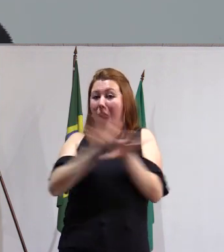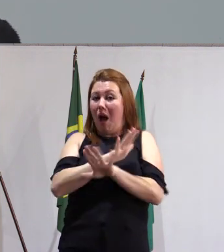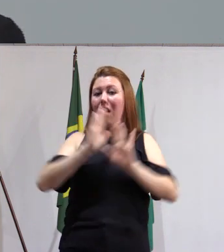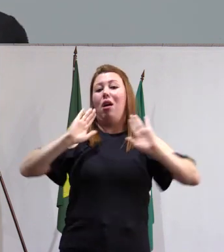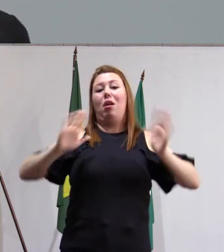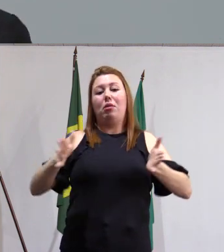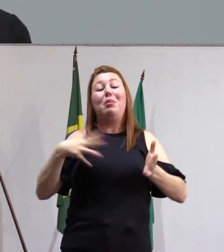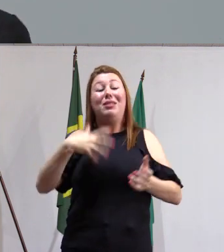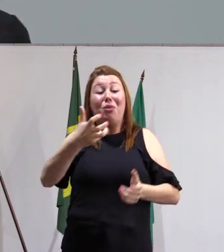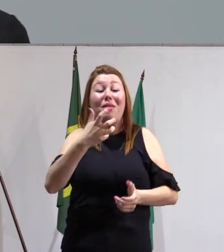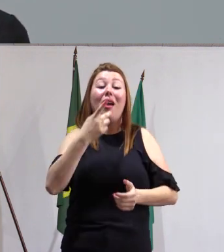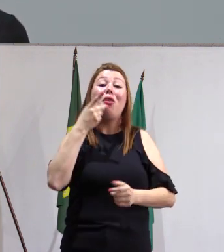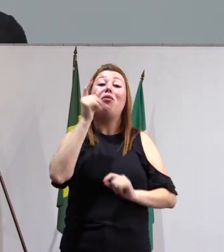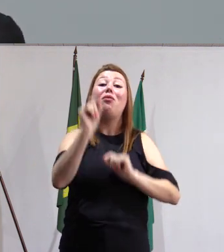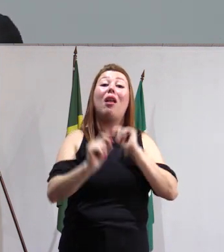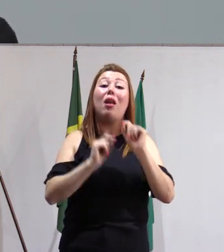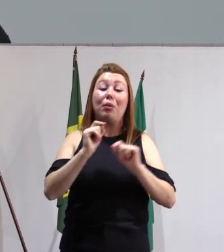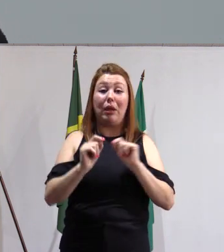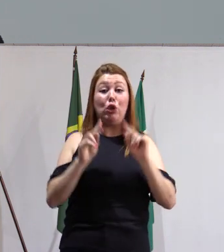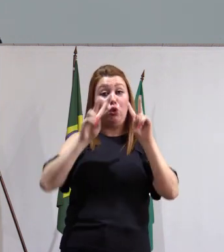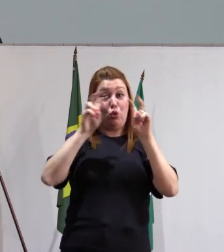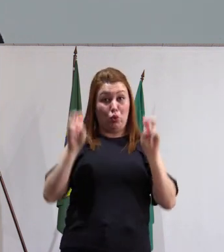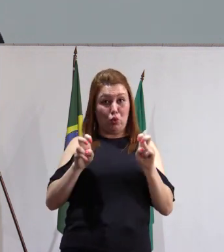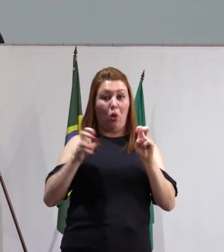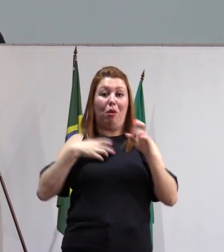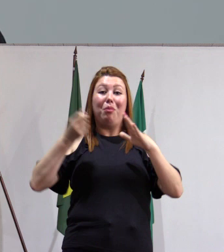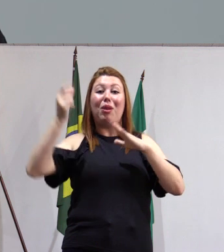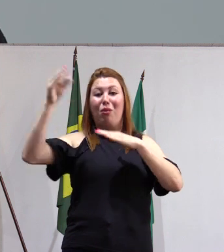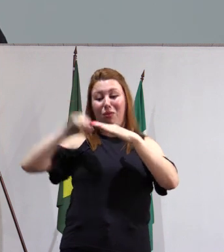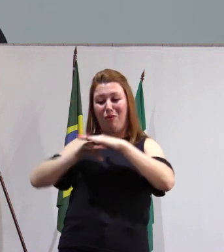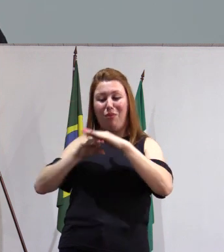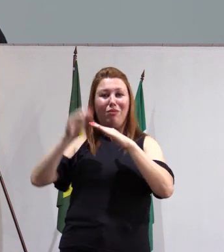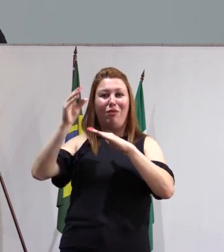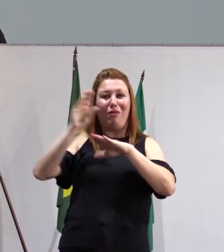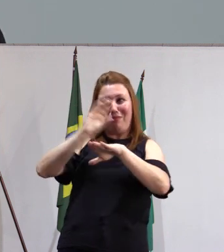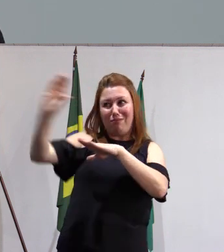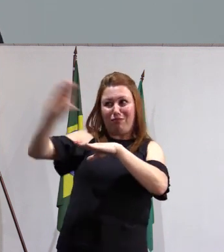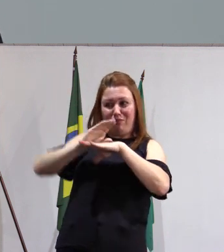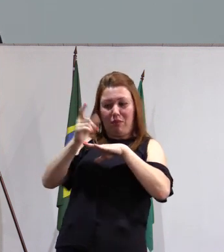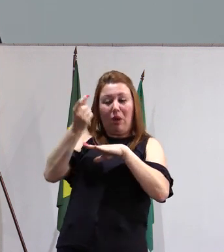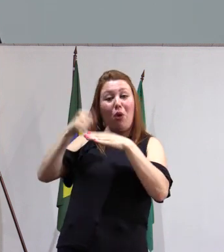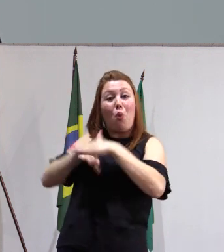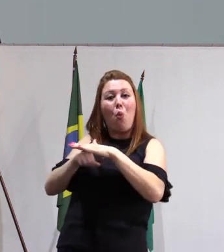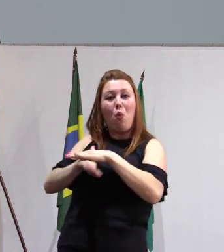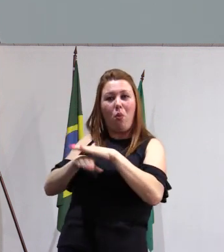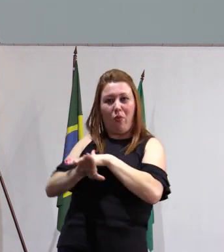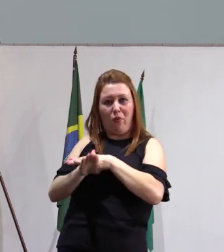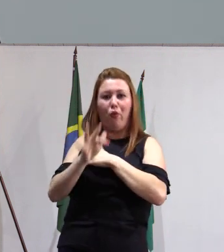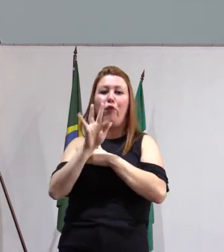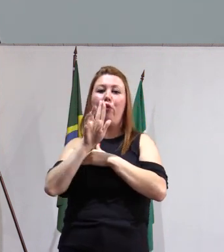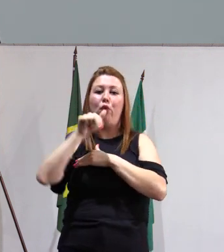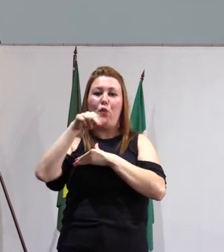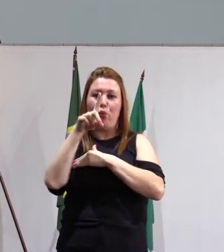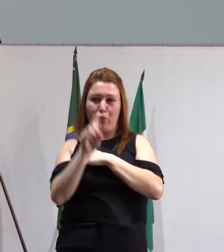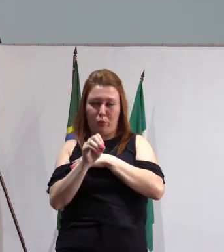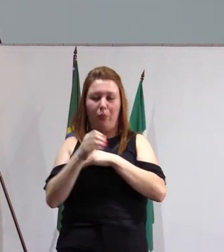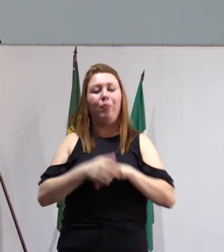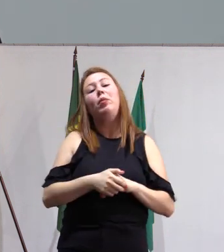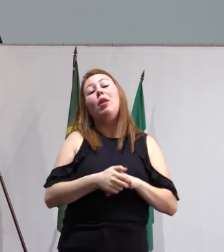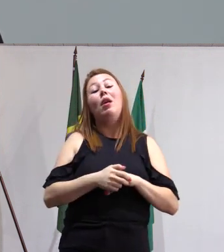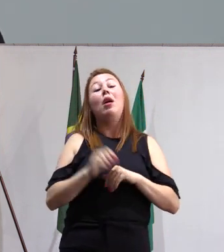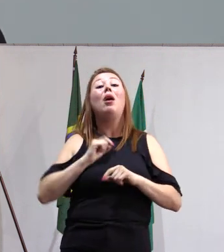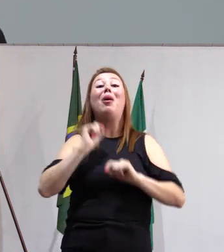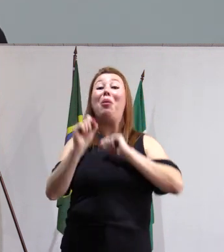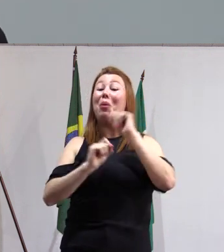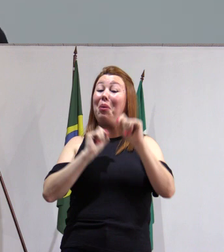sobre o fundo. Tá? O fundo nos deixa muitas dúvidas, principalmente sobre a maturação